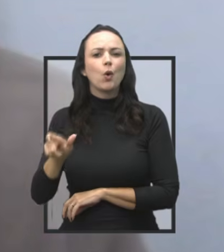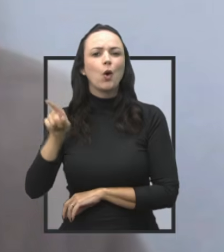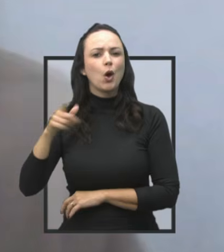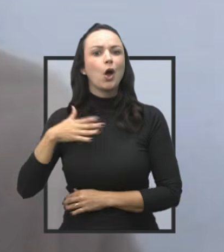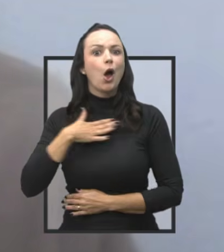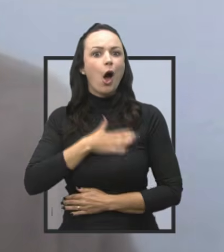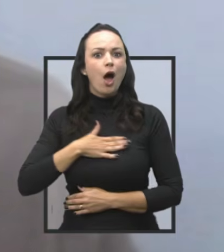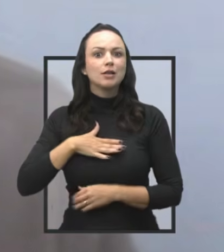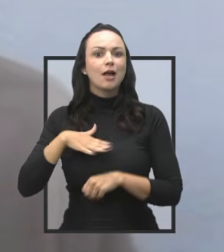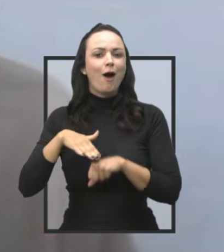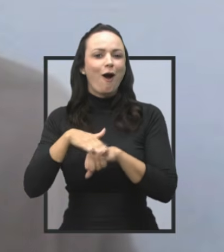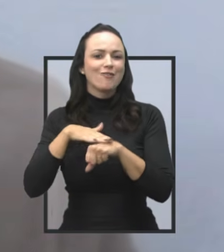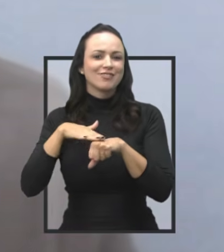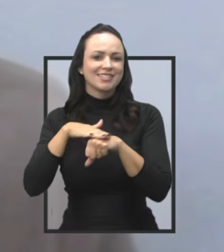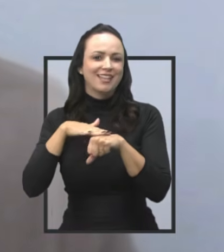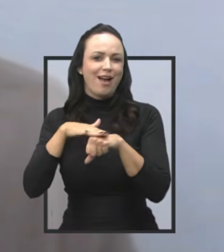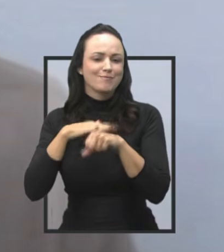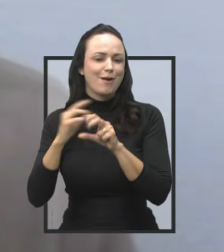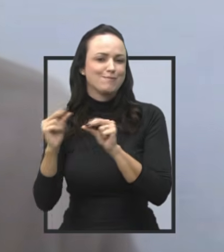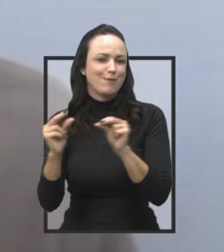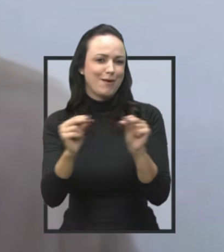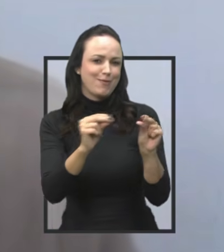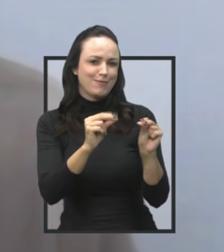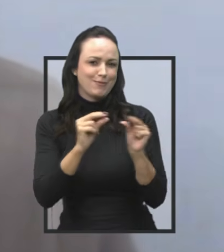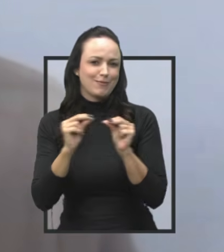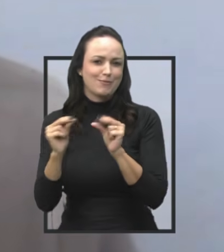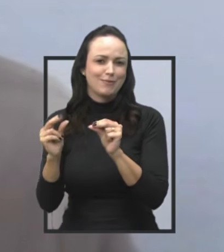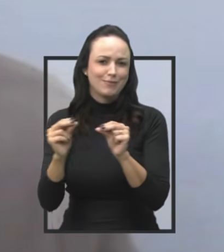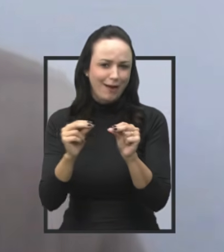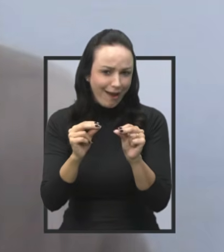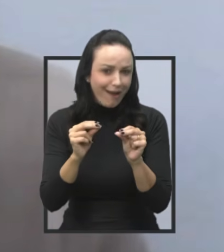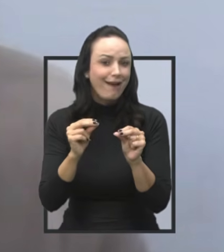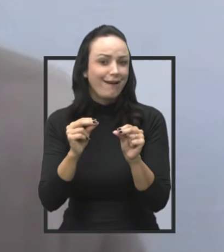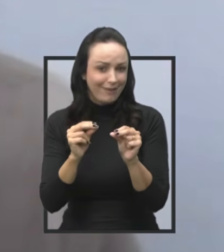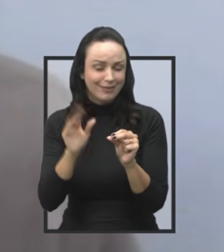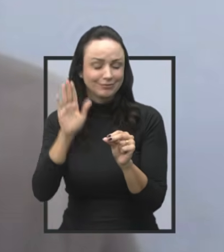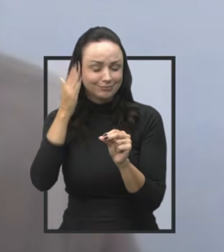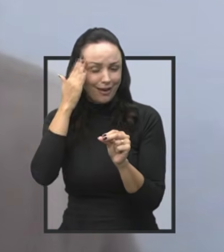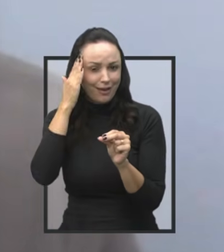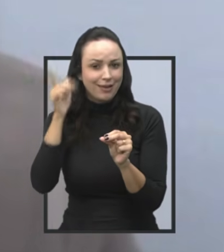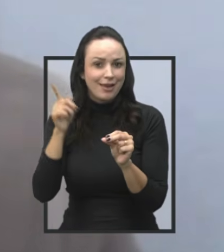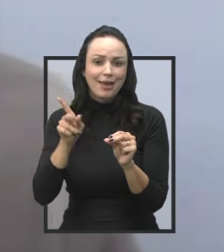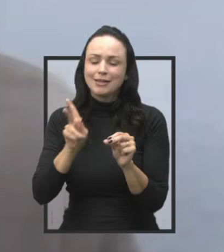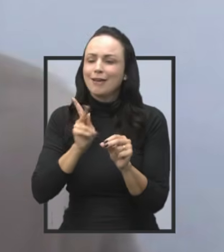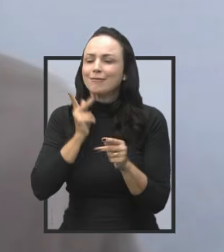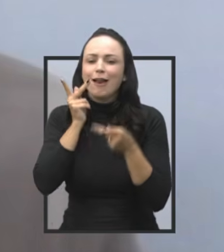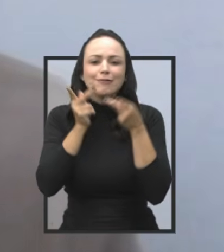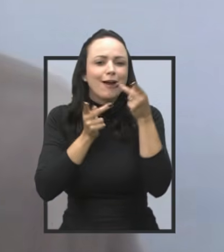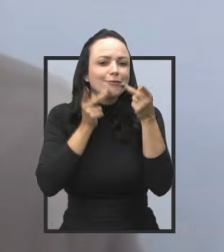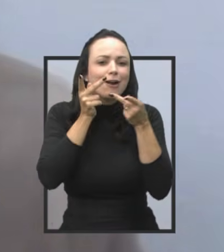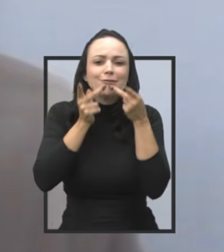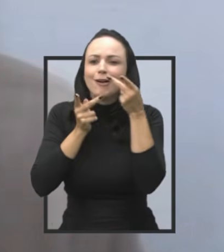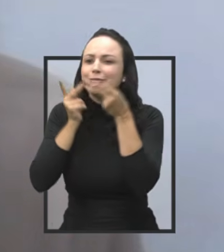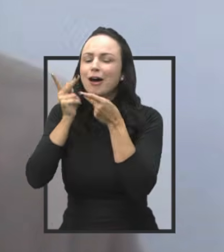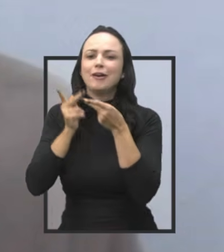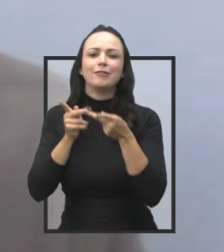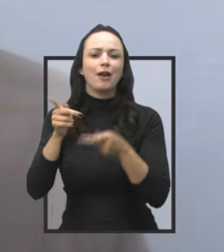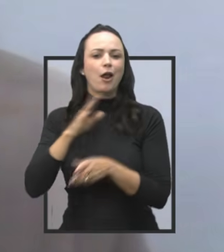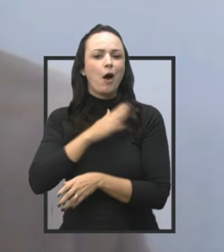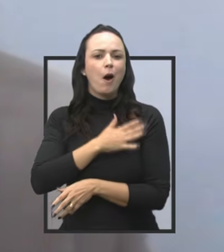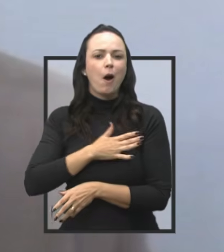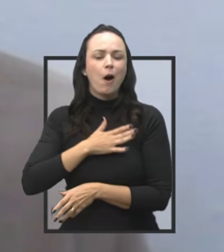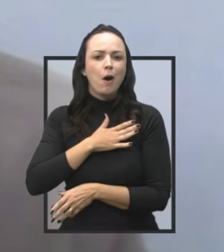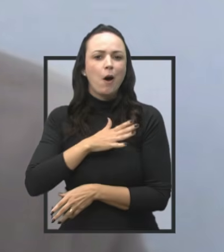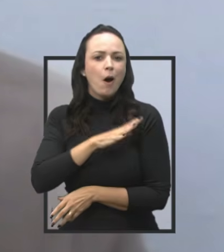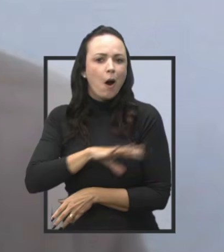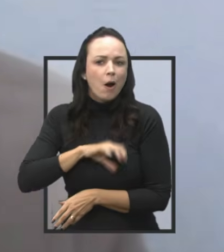que gostava de conversar, sabe? Uma pessoa falante,